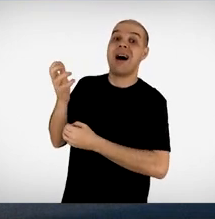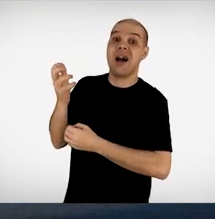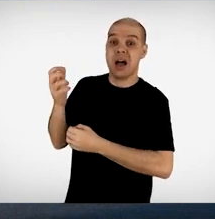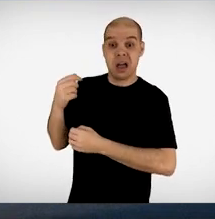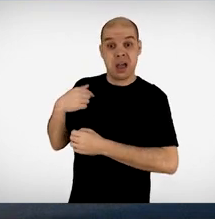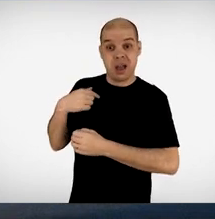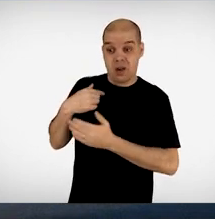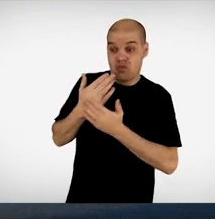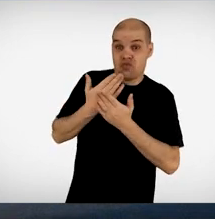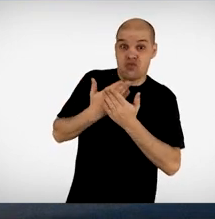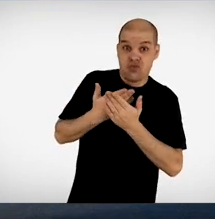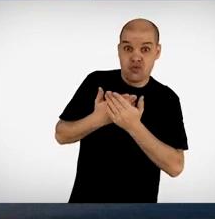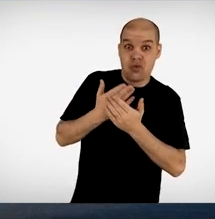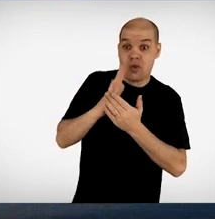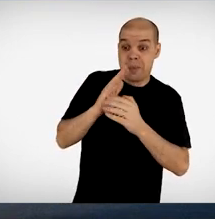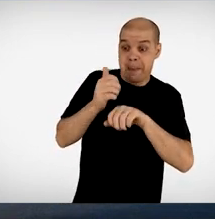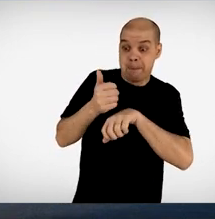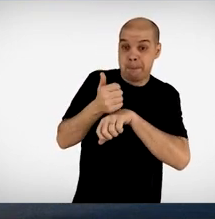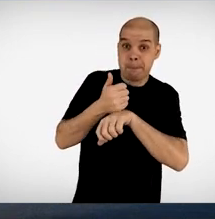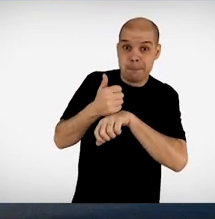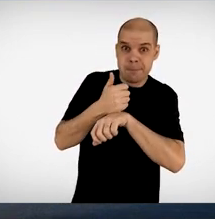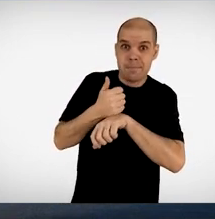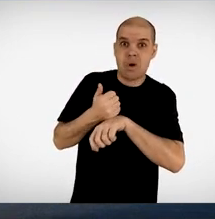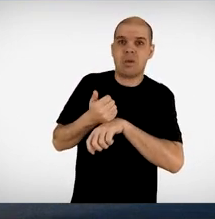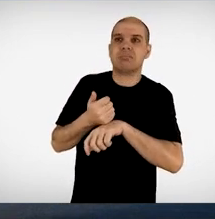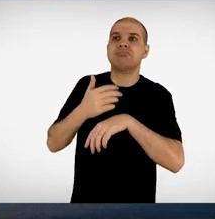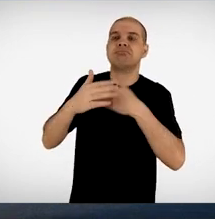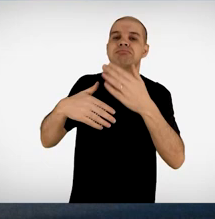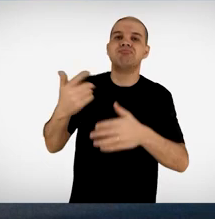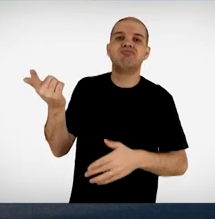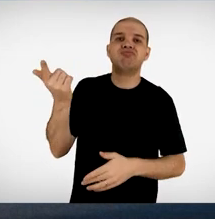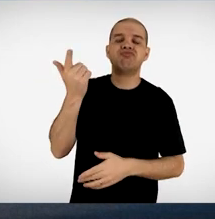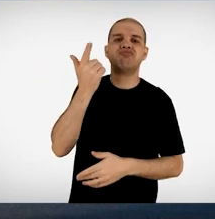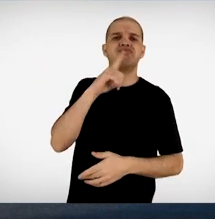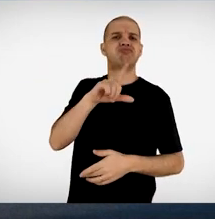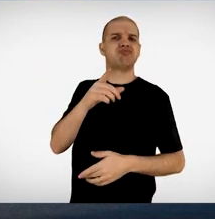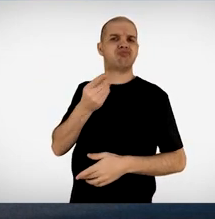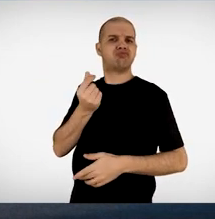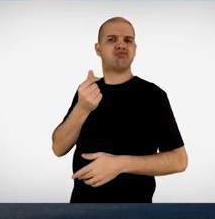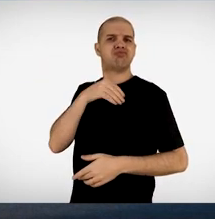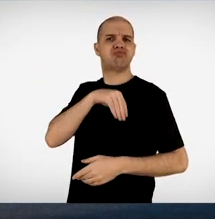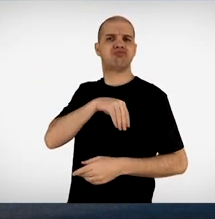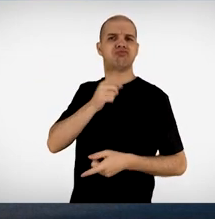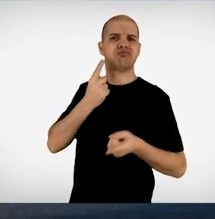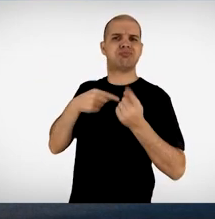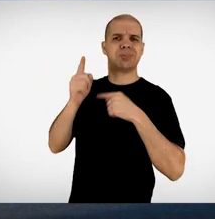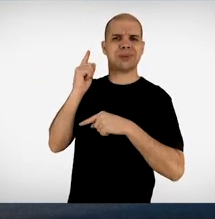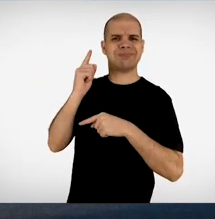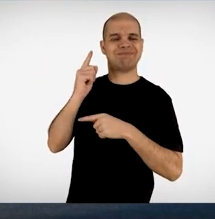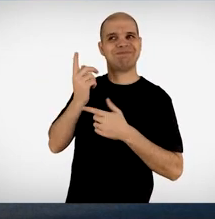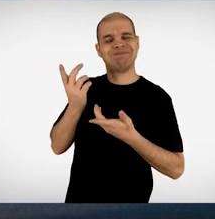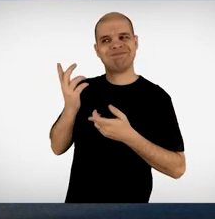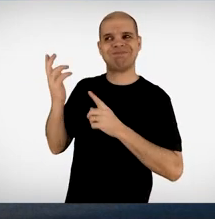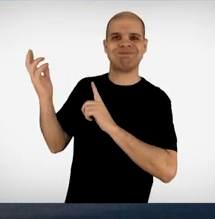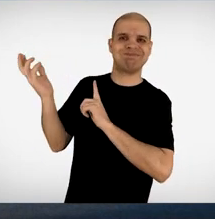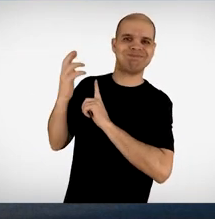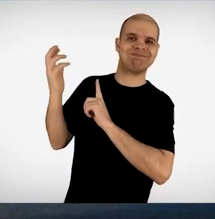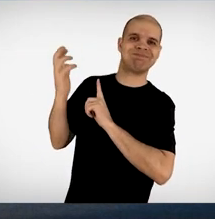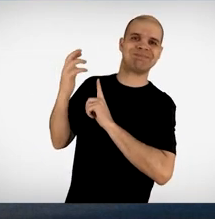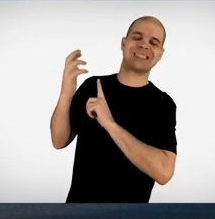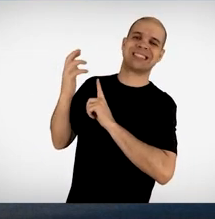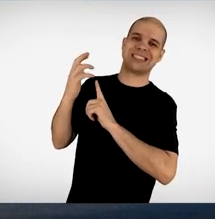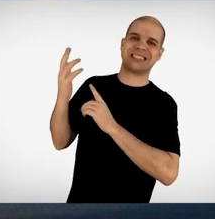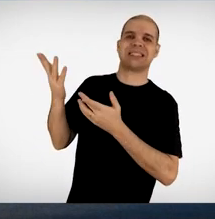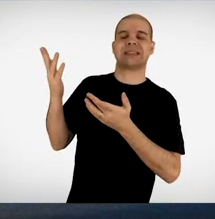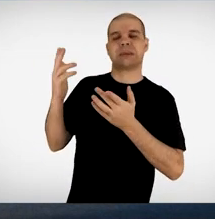dinheiro. E tem uma coisa específica que acontece comigo, que eu sempre faço crônica sobre isso, que é um trauma que eu tenho, que é